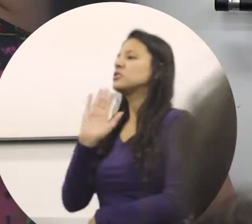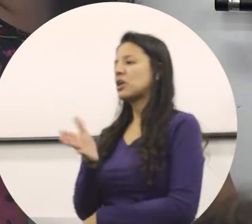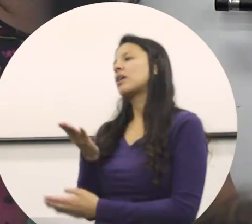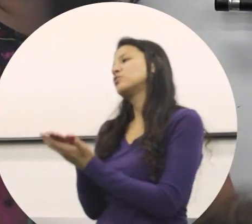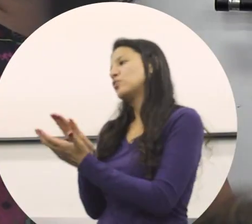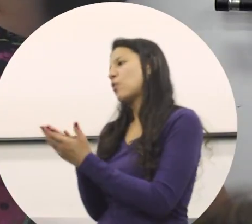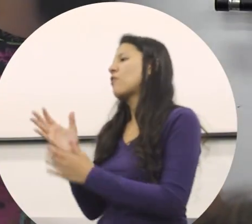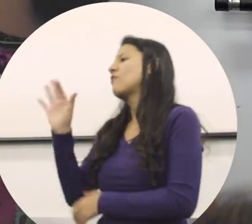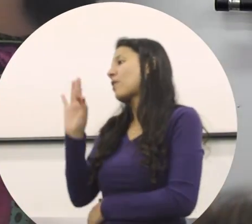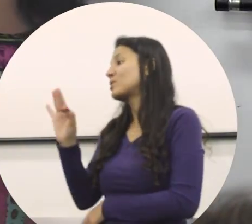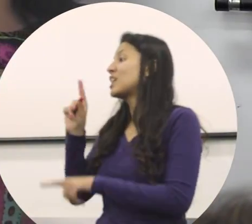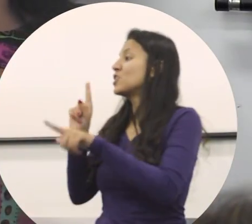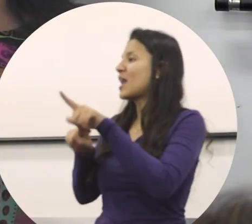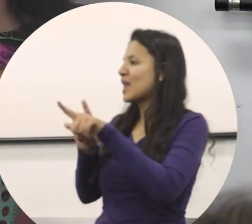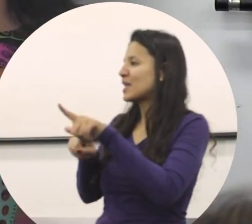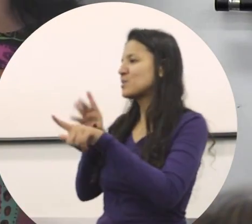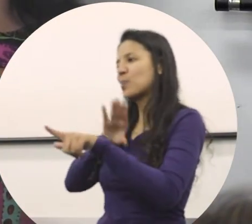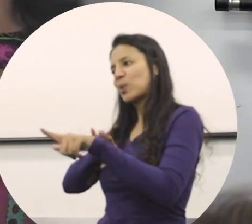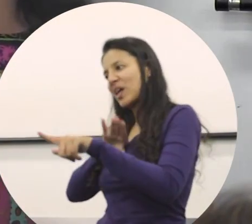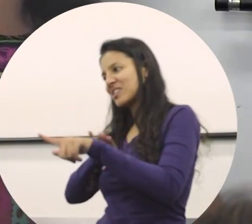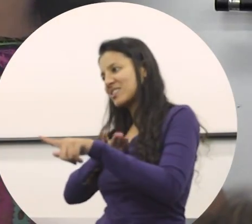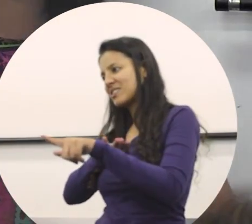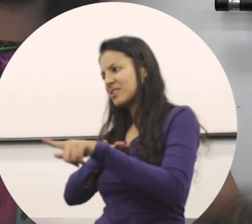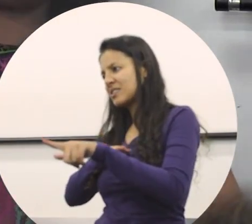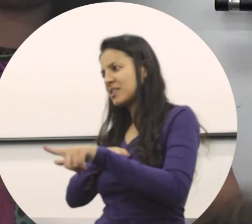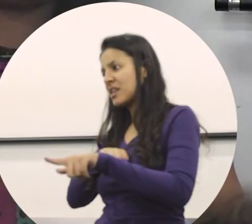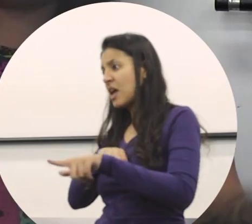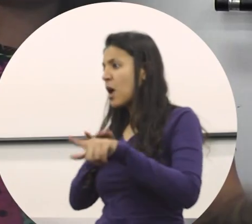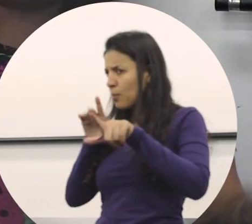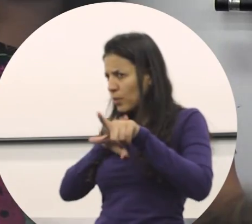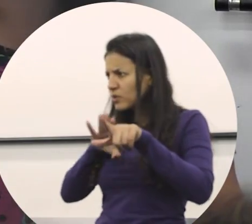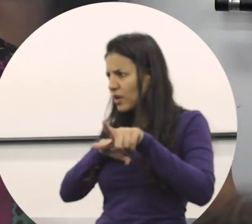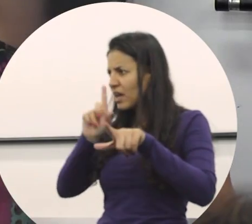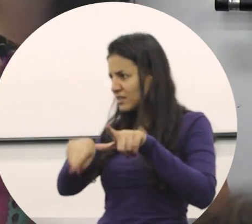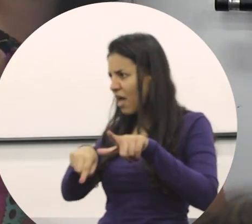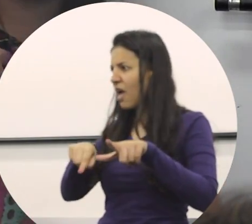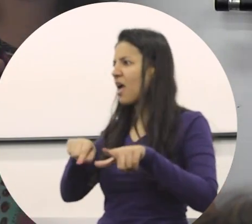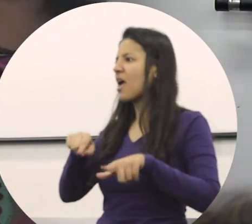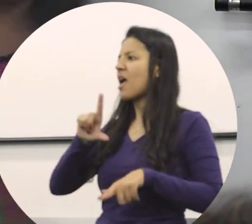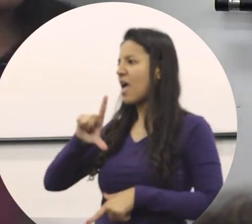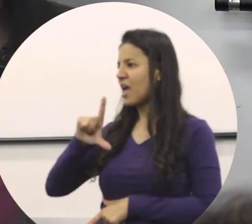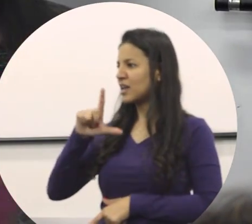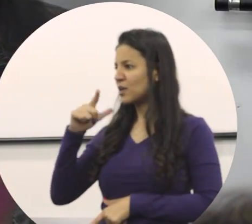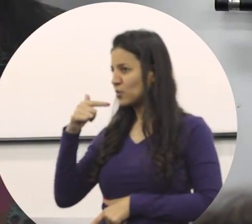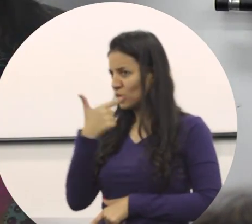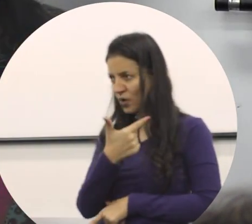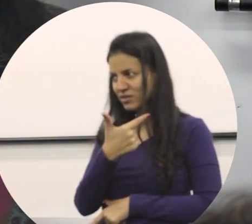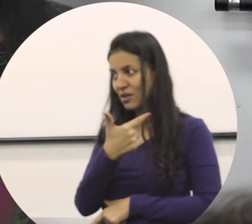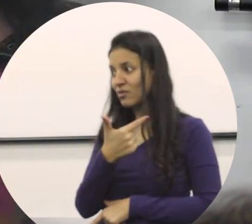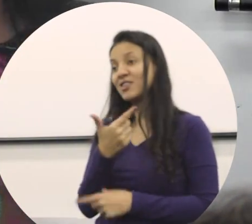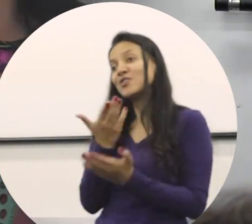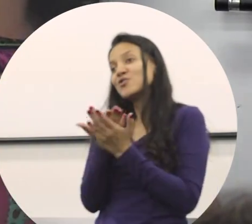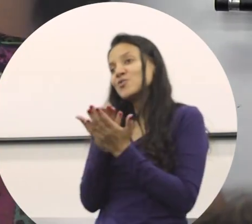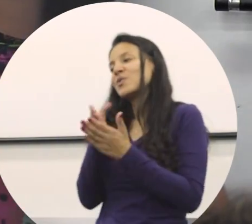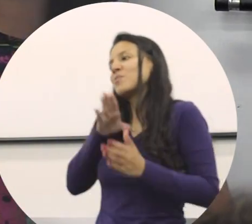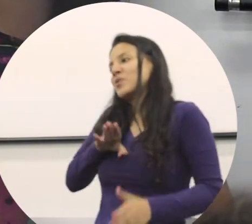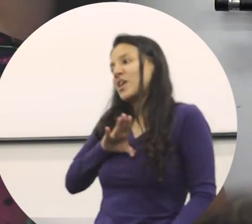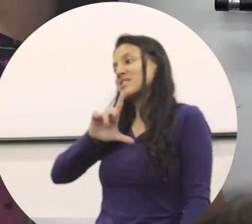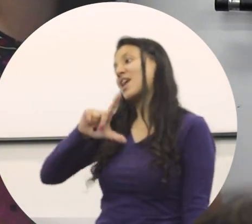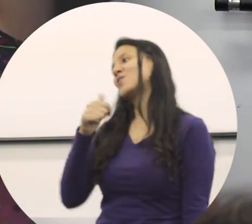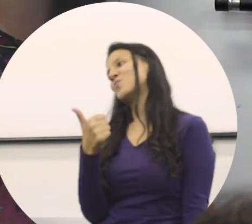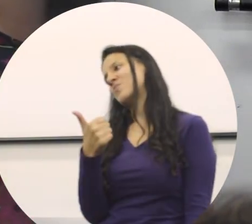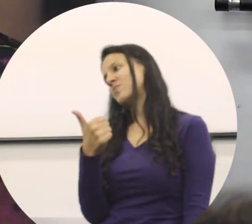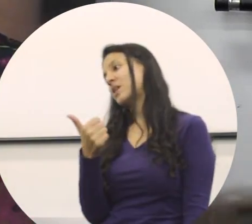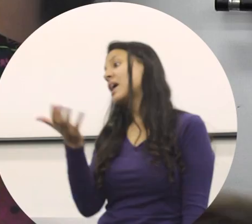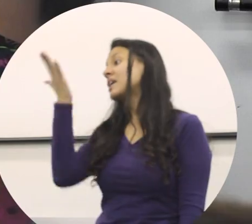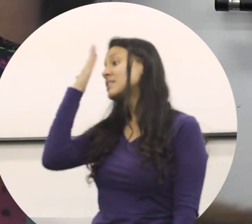eu tenho certeza que ninguém aqui fez a disciplina português como língua estrangeira. A gente faz português como língua materna, né? A gente sabe